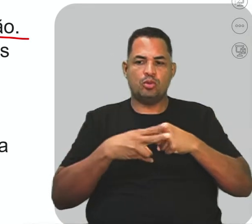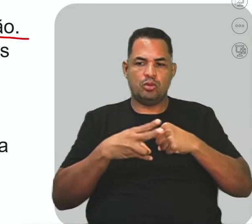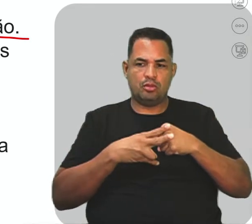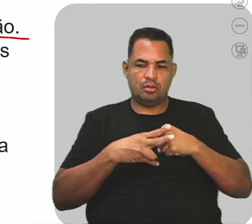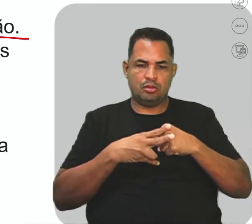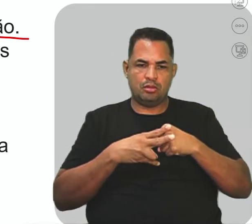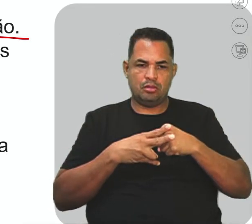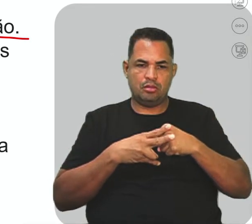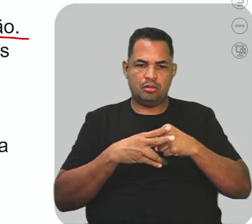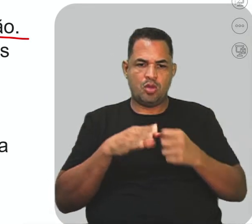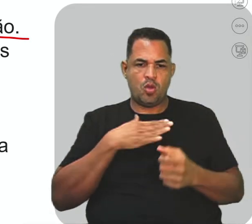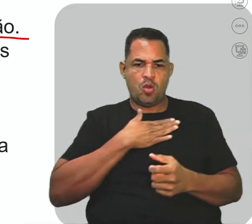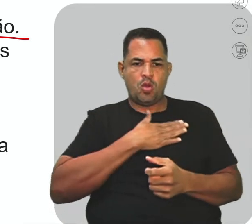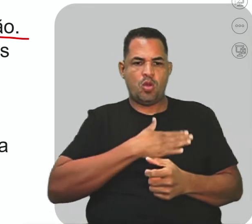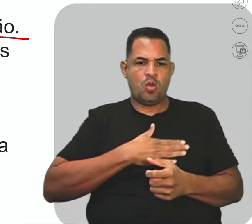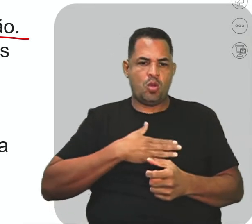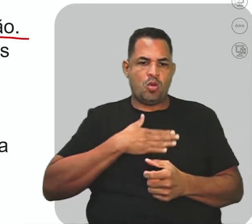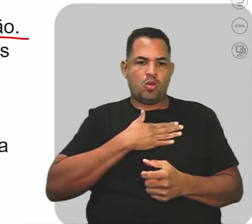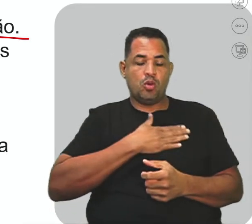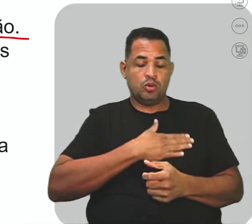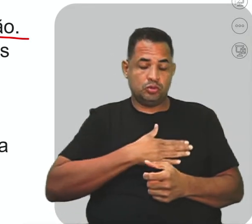Exemplo, gosto